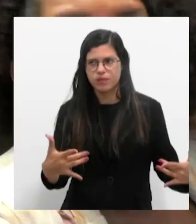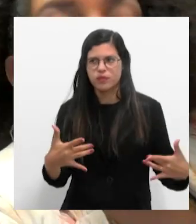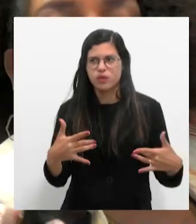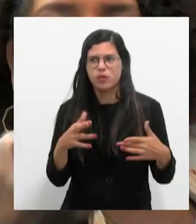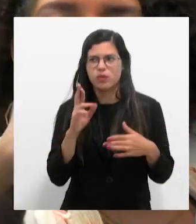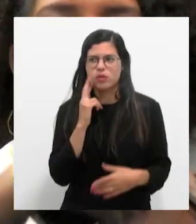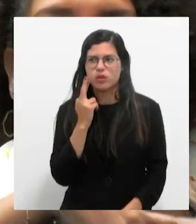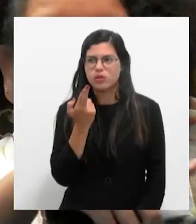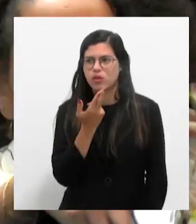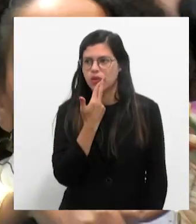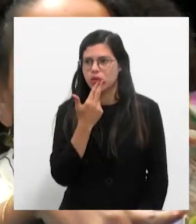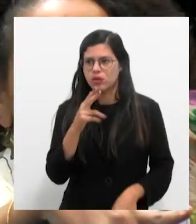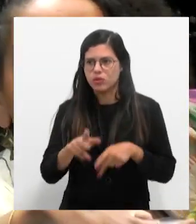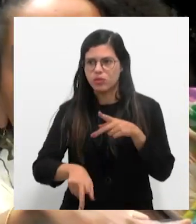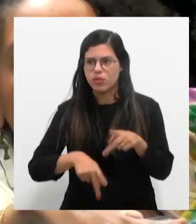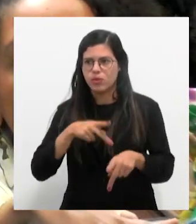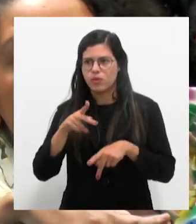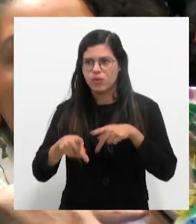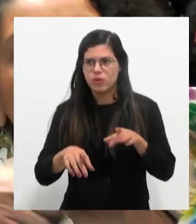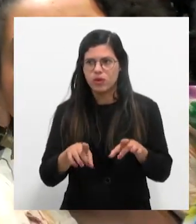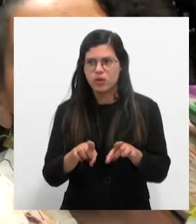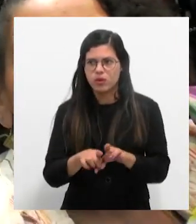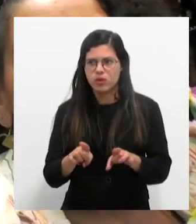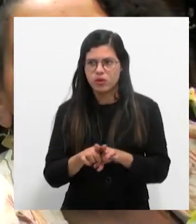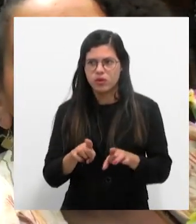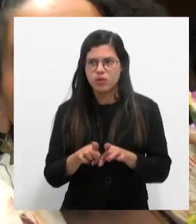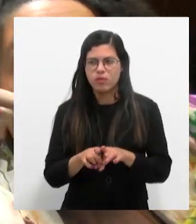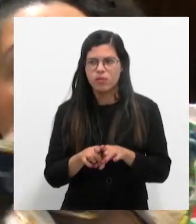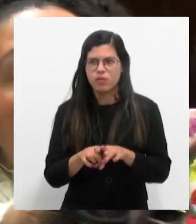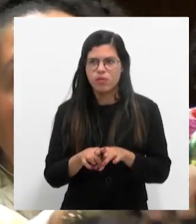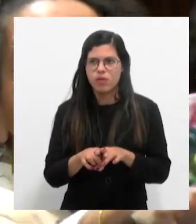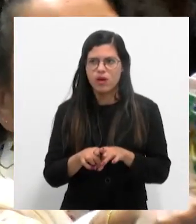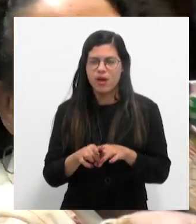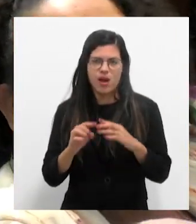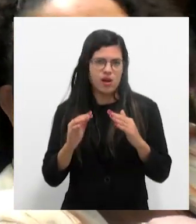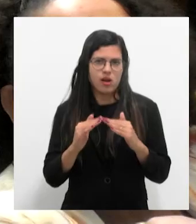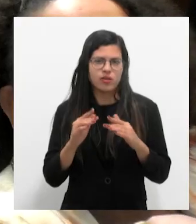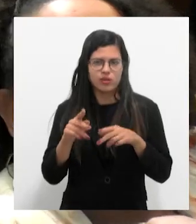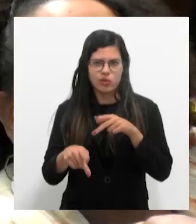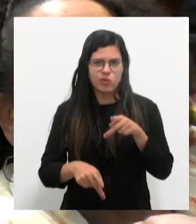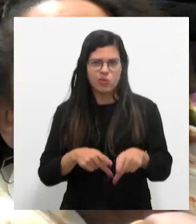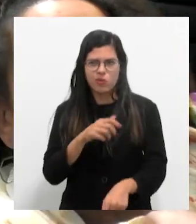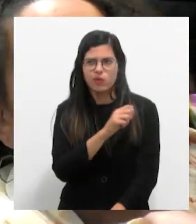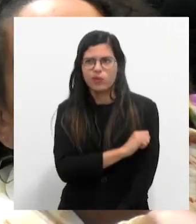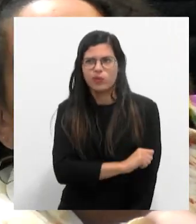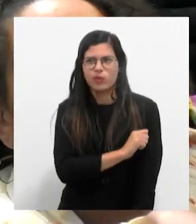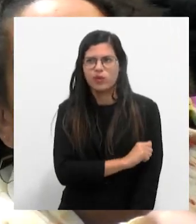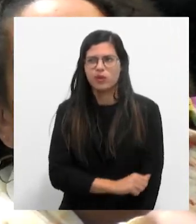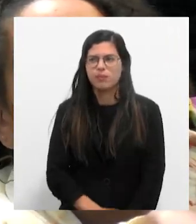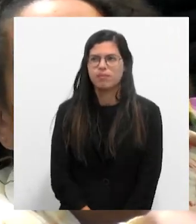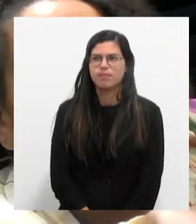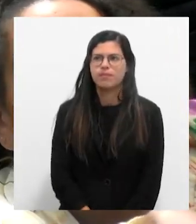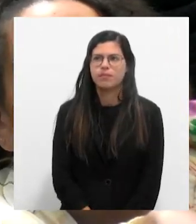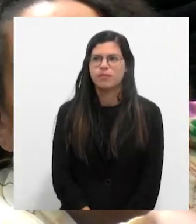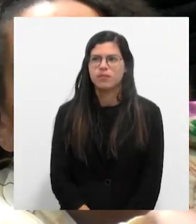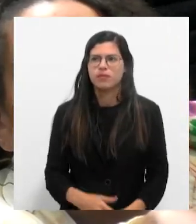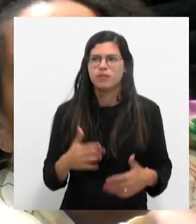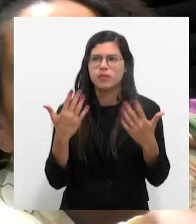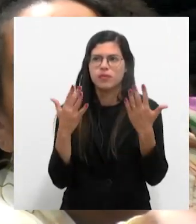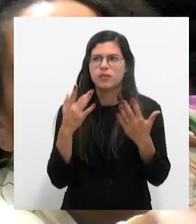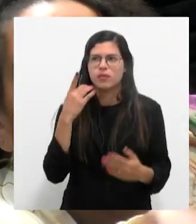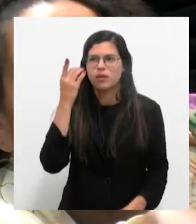restaurantes populares e, sobretudo, a mesa do povo fluminense e carioca. Parabéns,